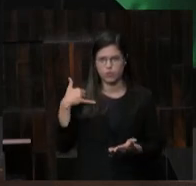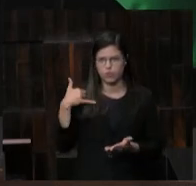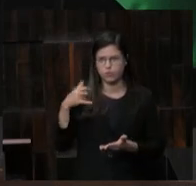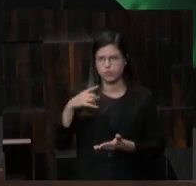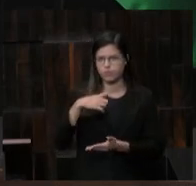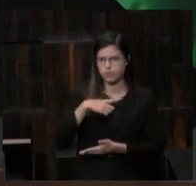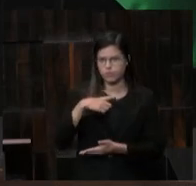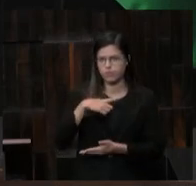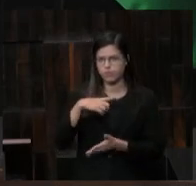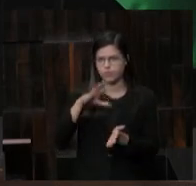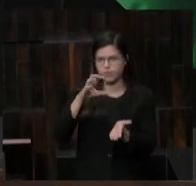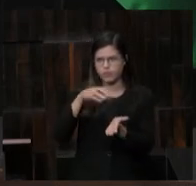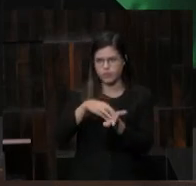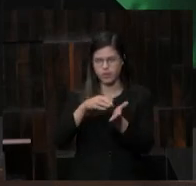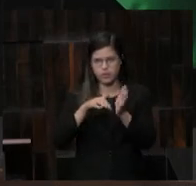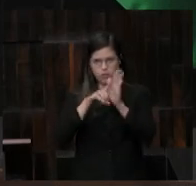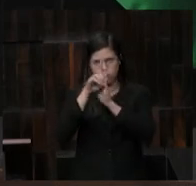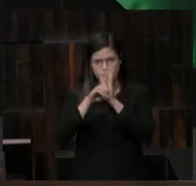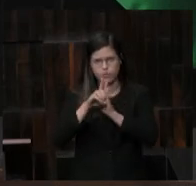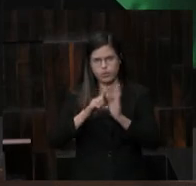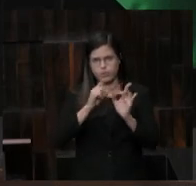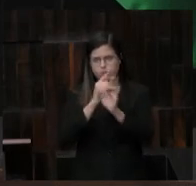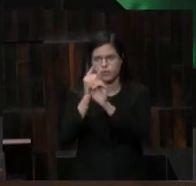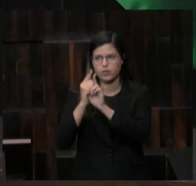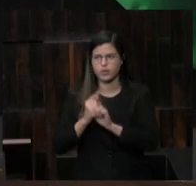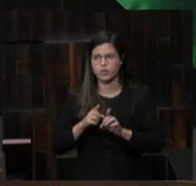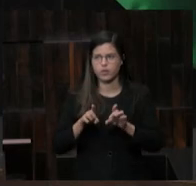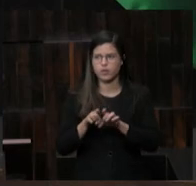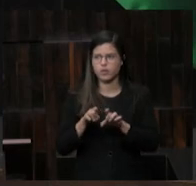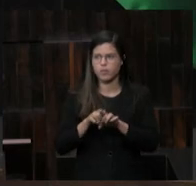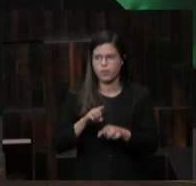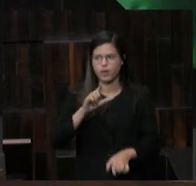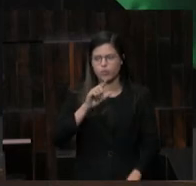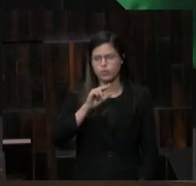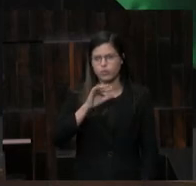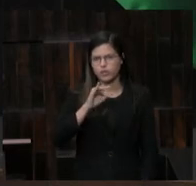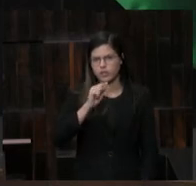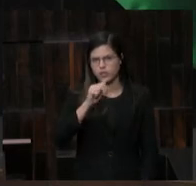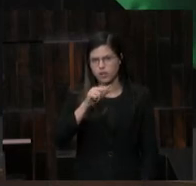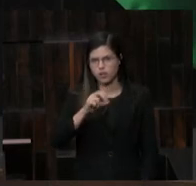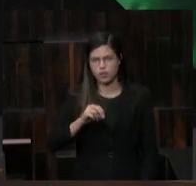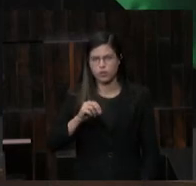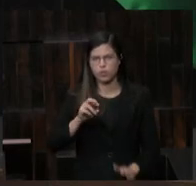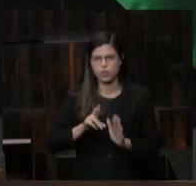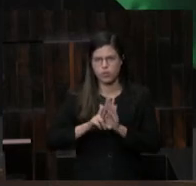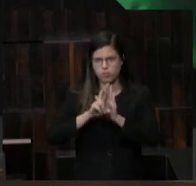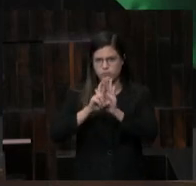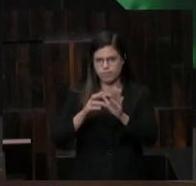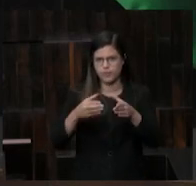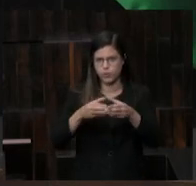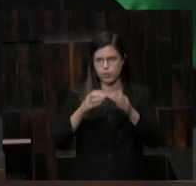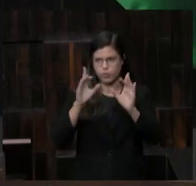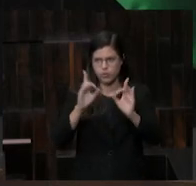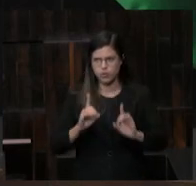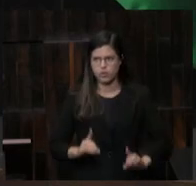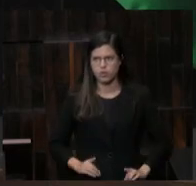de diagnóstico. O Luciano de Jesus, representante do grupo de deficientes, que